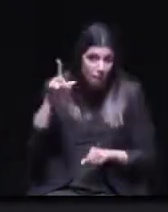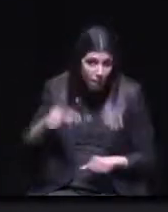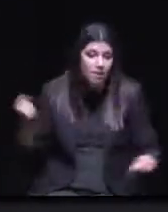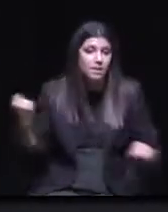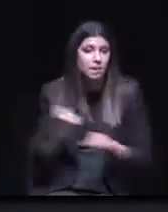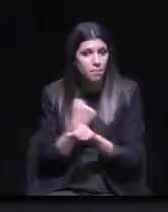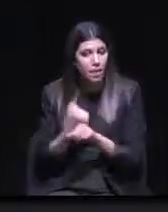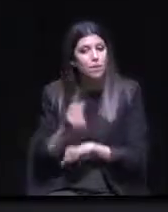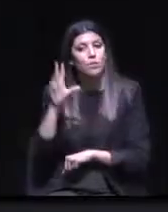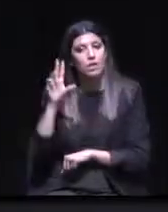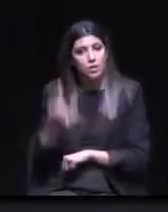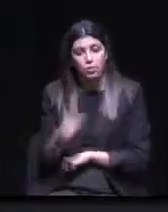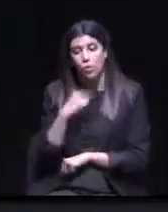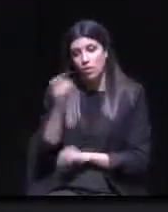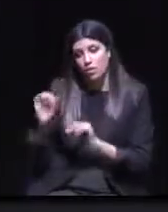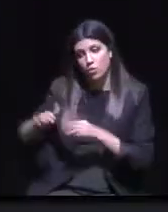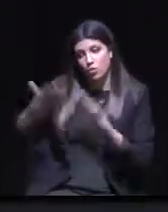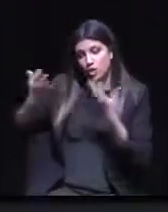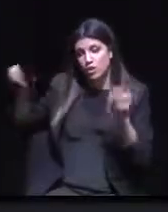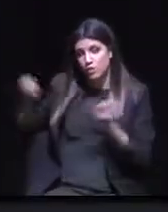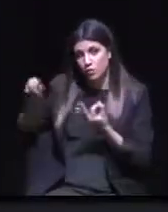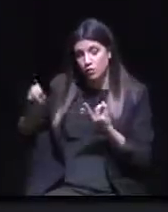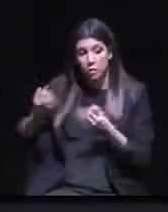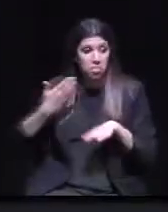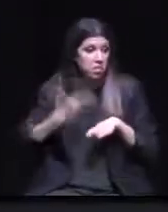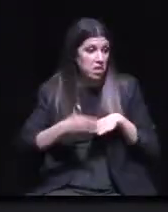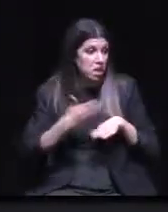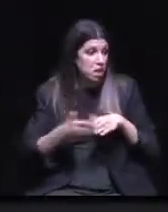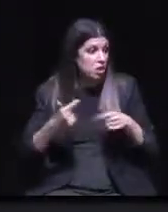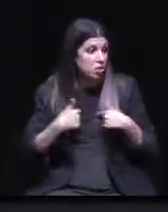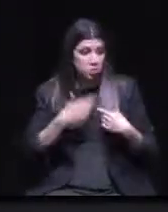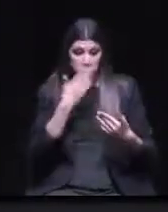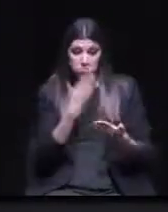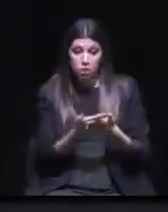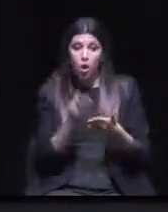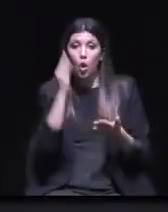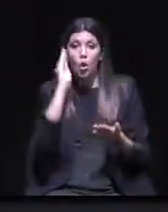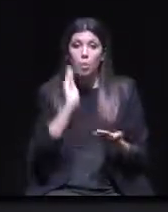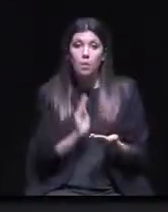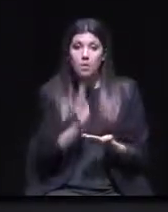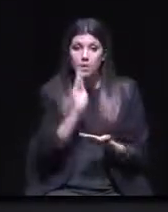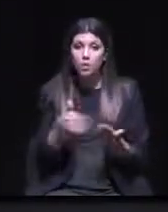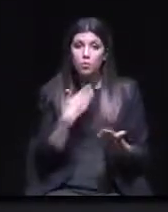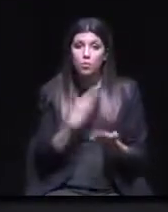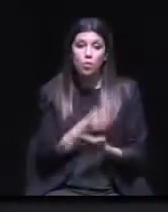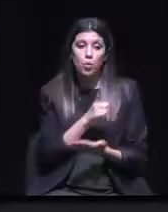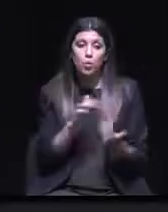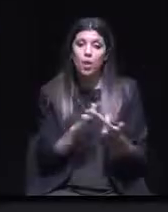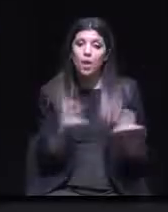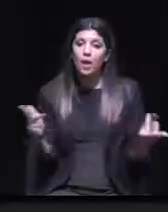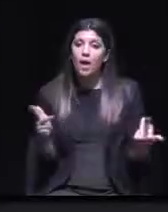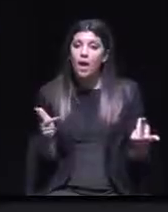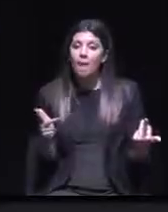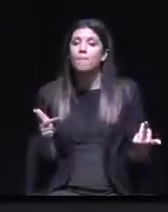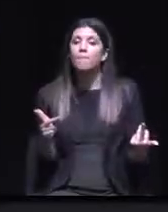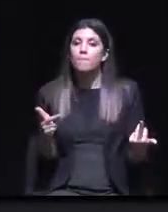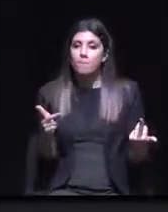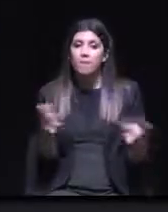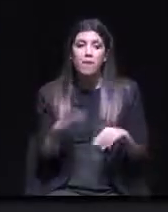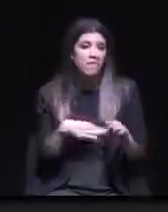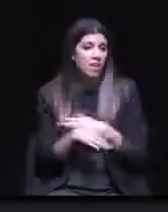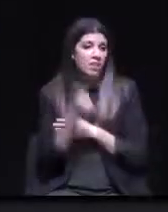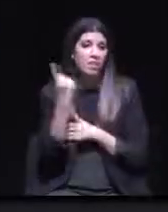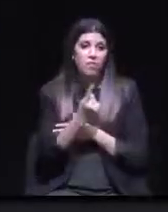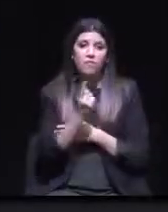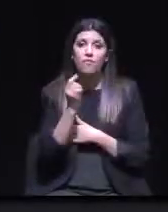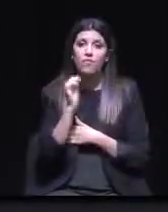em Lisboa, como referimos no início. De resto, estamos perante uma recomendação que propõe que a Câmara Municipal faça o que é seu